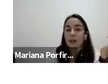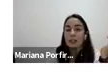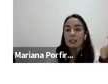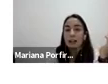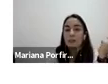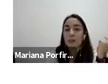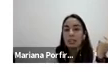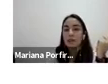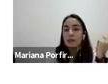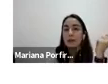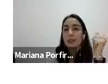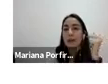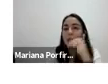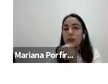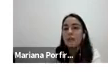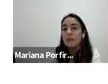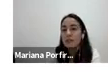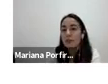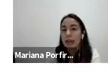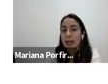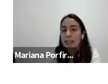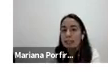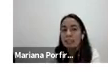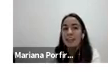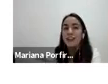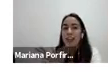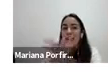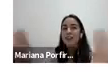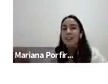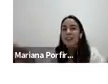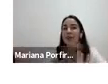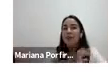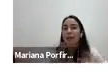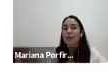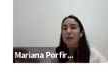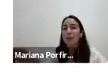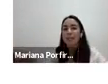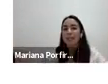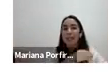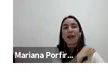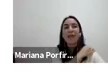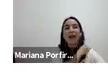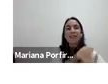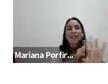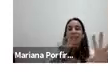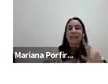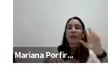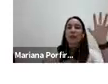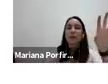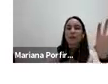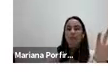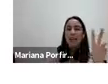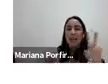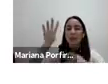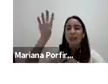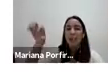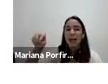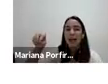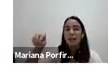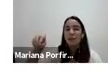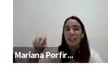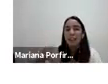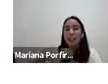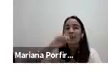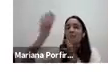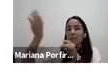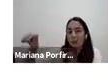tem uma particularidade, porque a chupeta é muito difícil para eles. Geralmente eles não pegam chupeta, mas entre o seio e